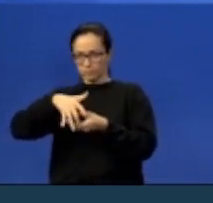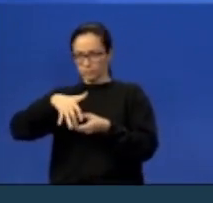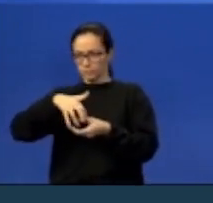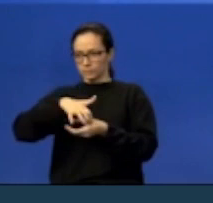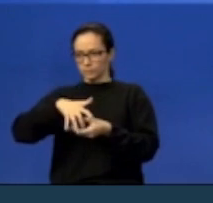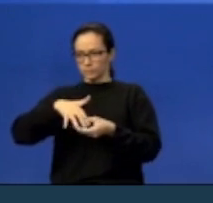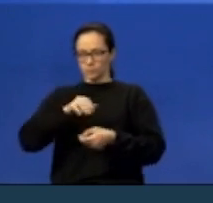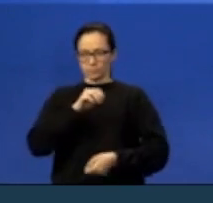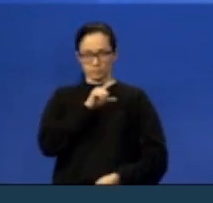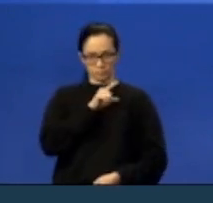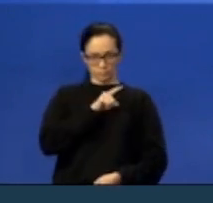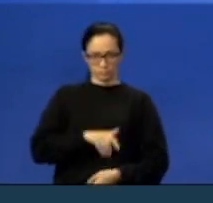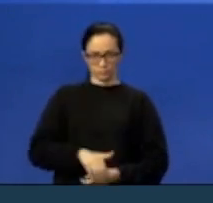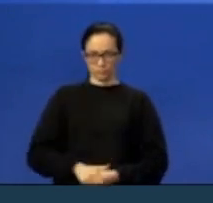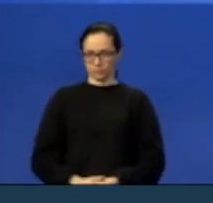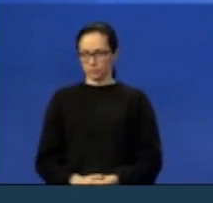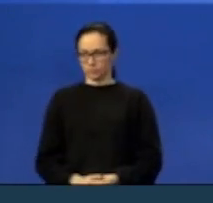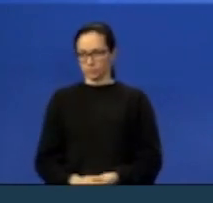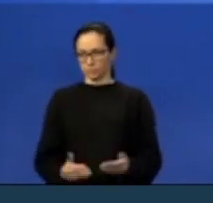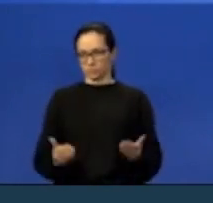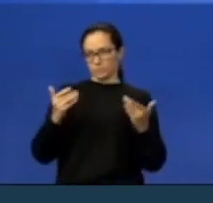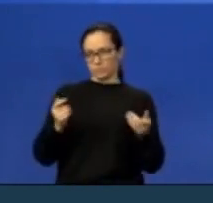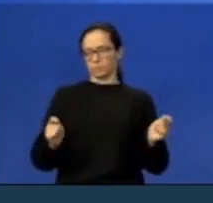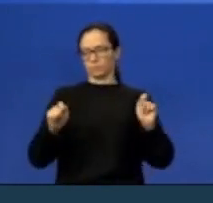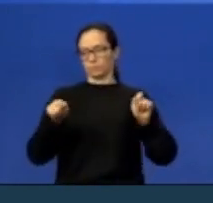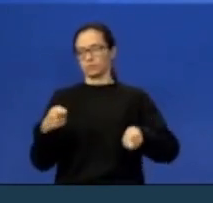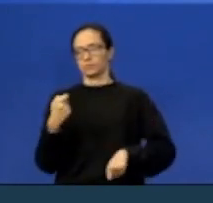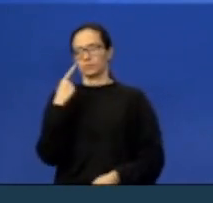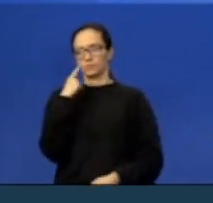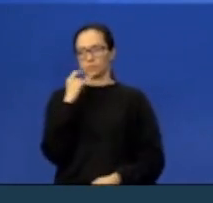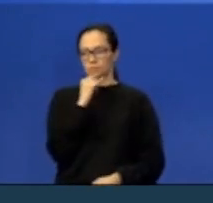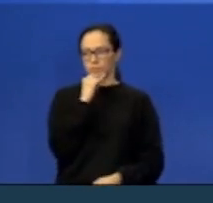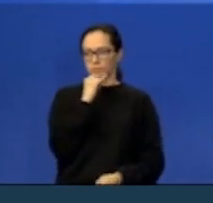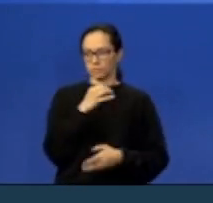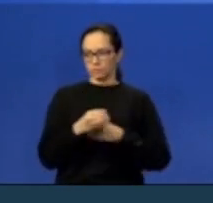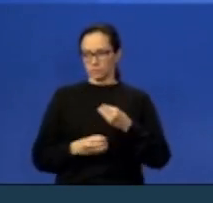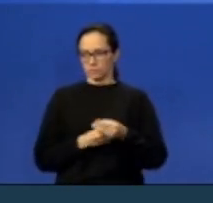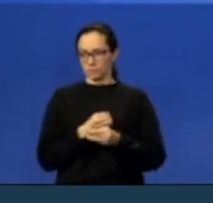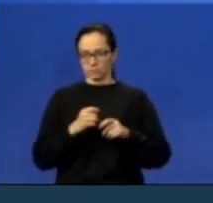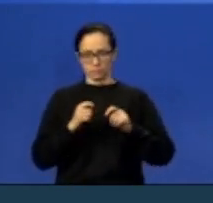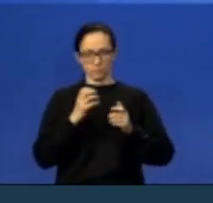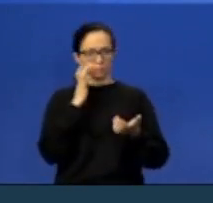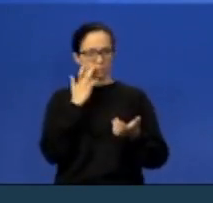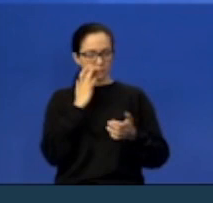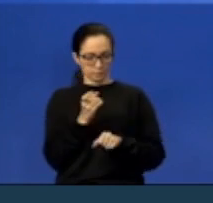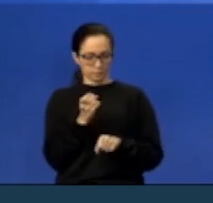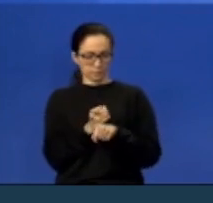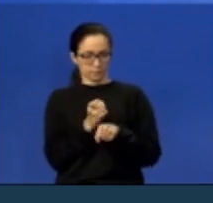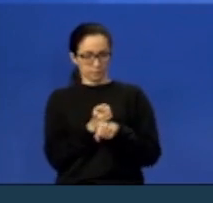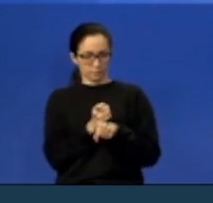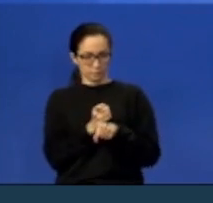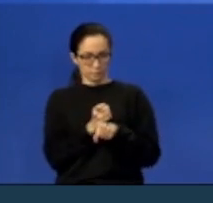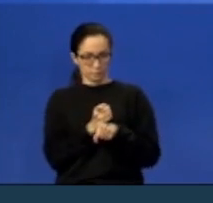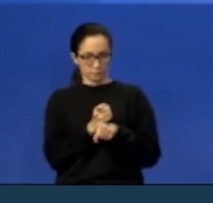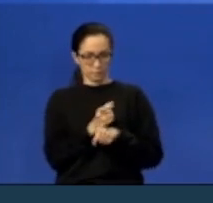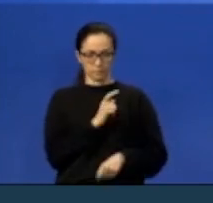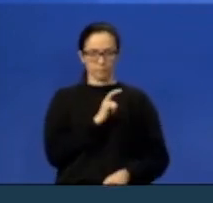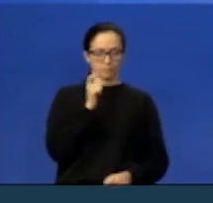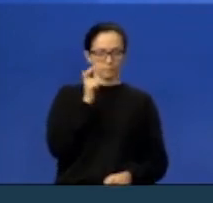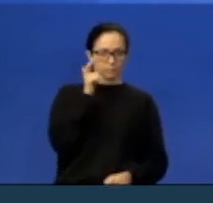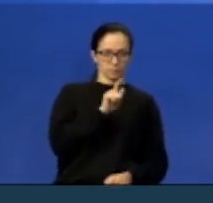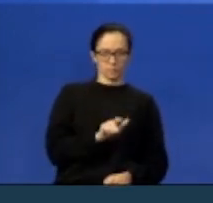osso. E isso é o que confere, por exemplo, a rigidez, né, do osso, principalmente do osso cortical, e o